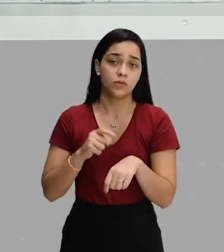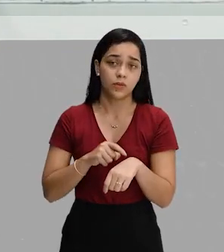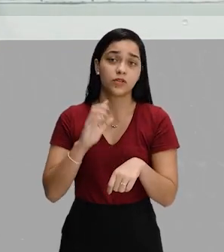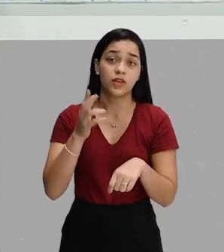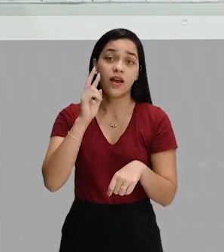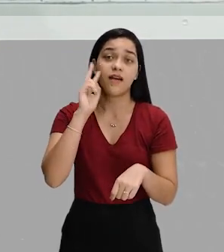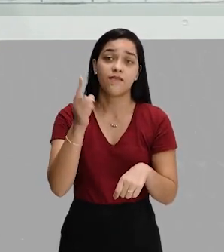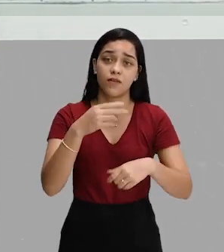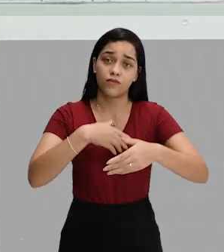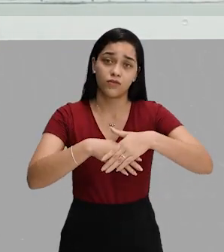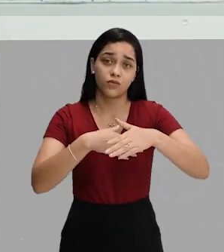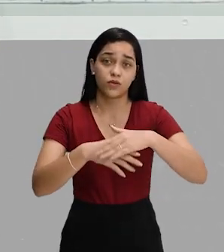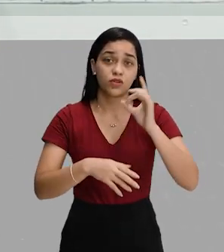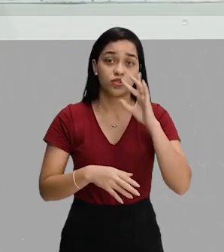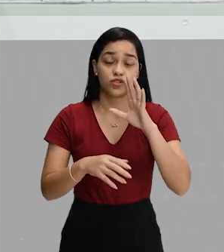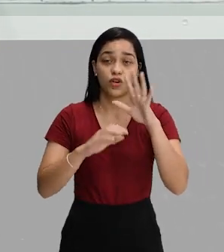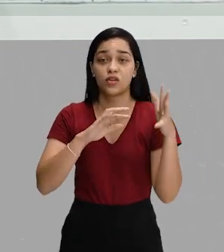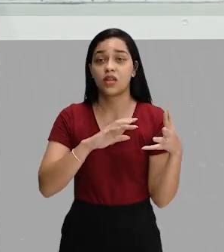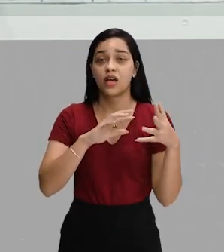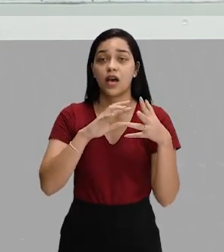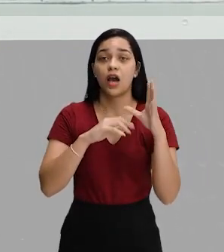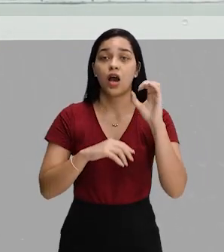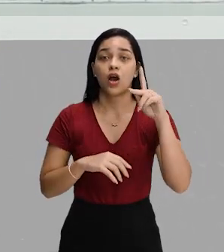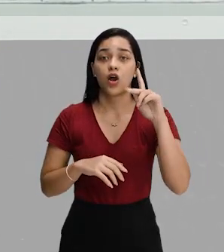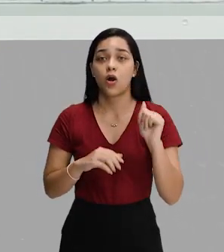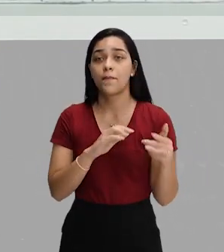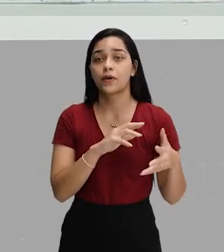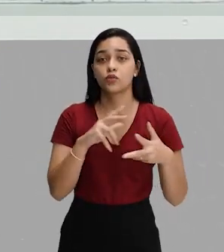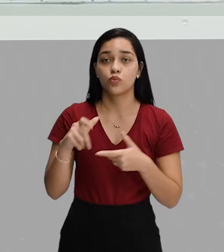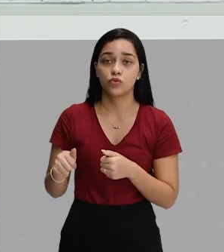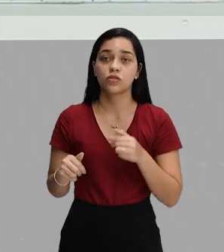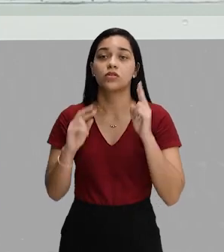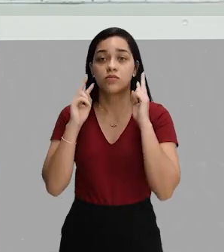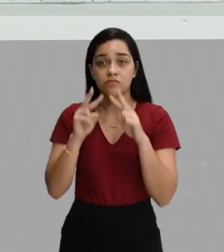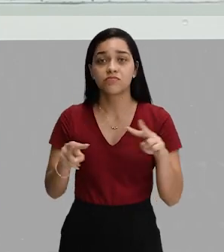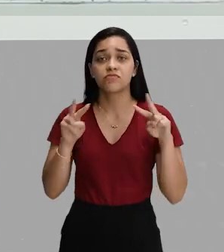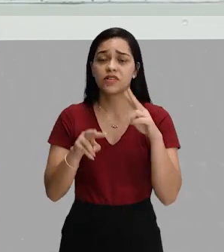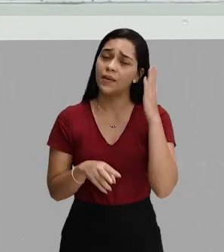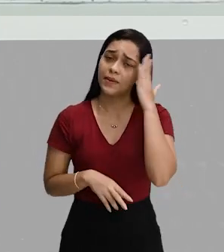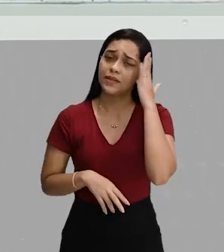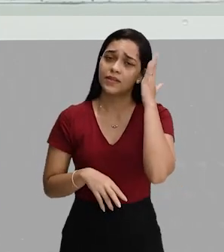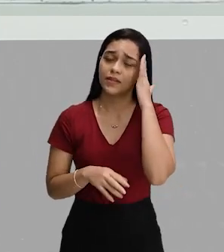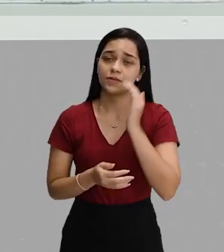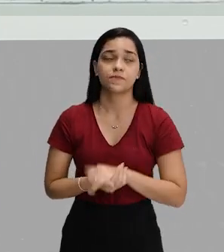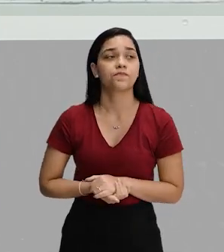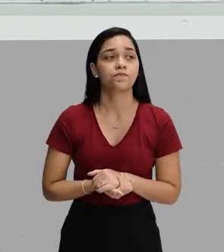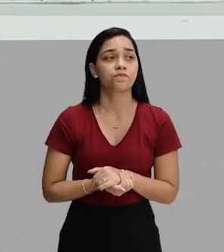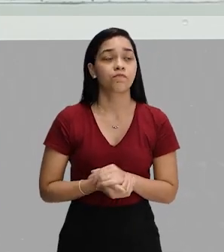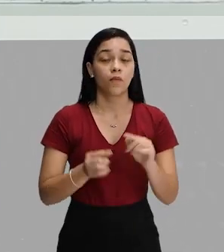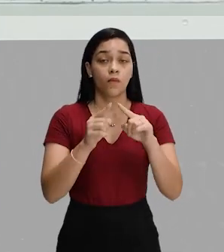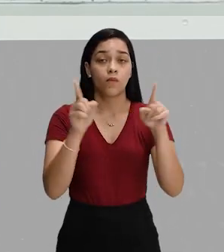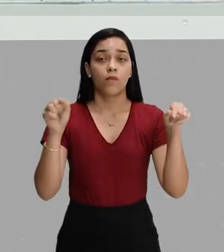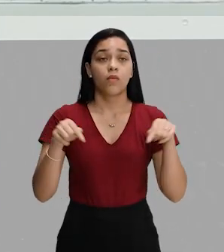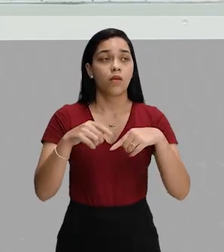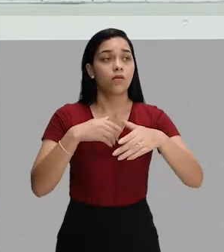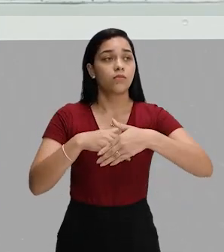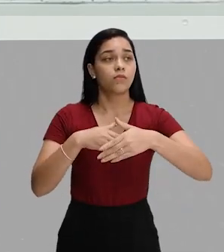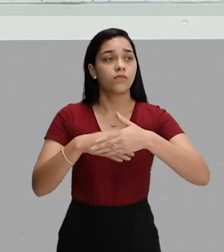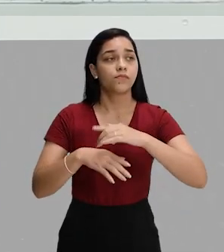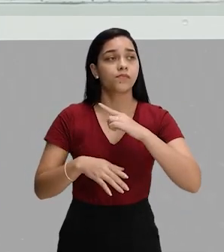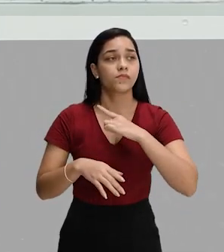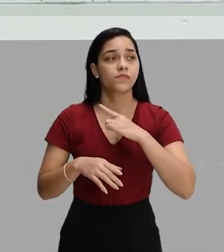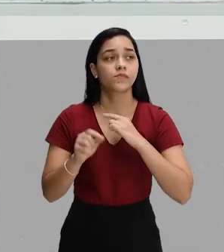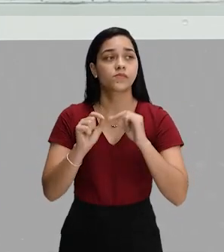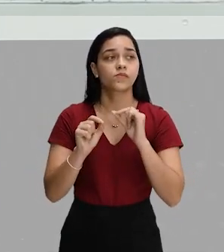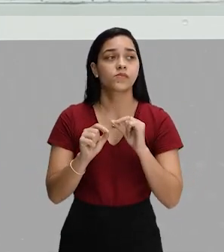já viu futebol, nem que seja só na Copa do Mundo, mas você já viu, então dá para entender. Um campeonato de futebol é disputado